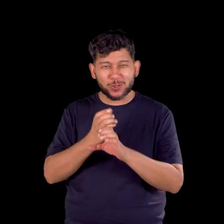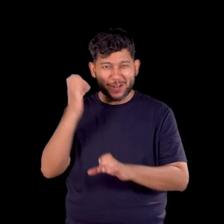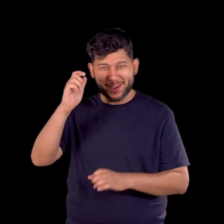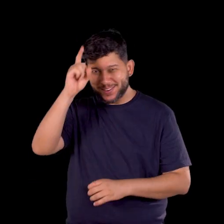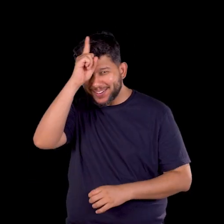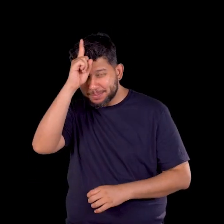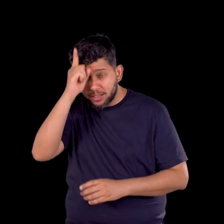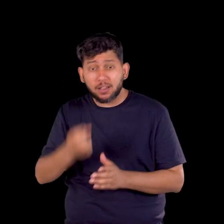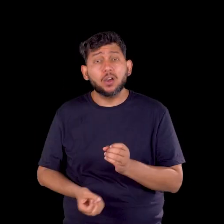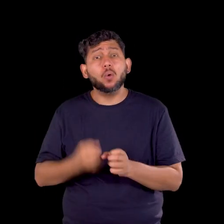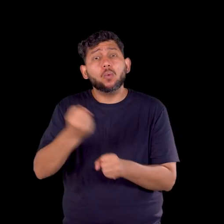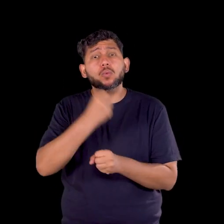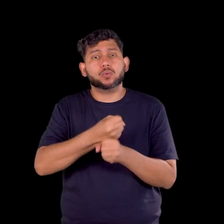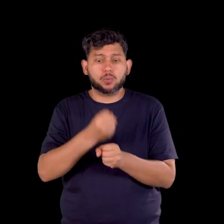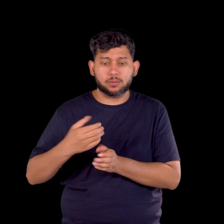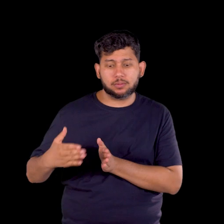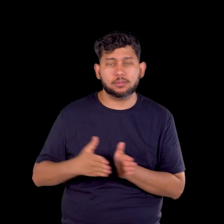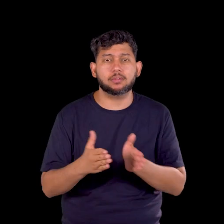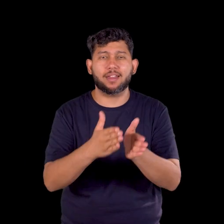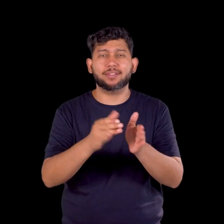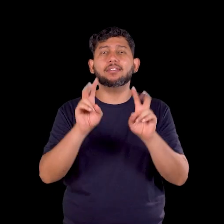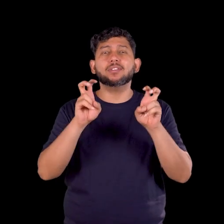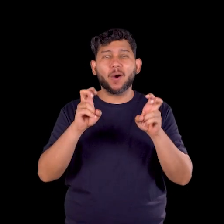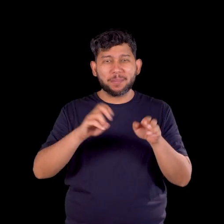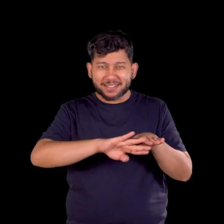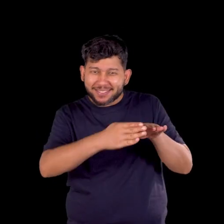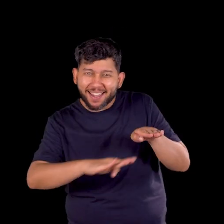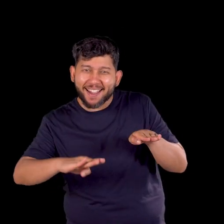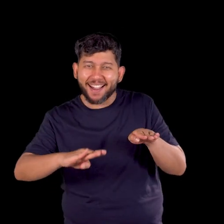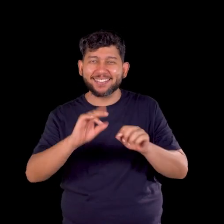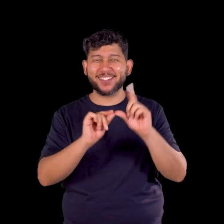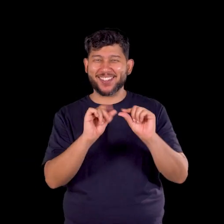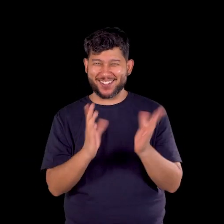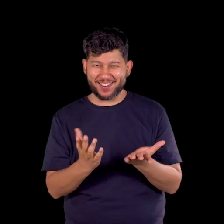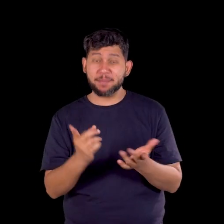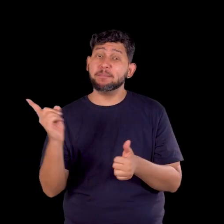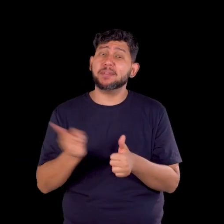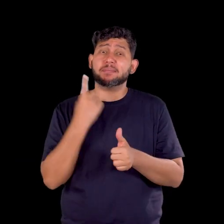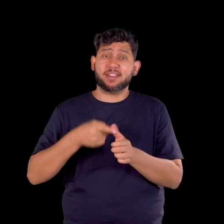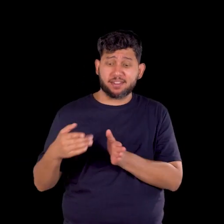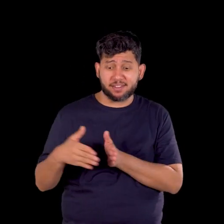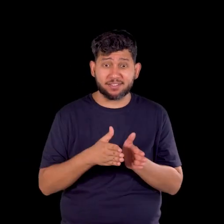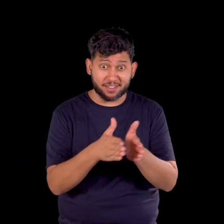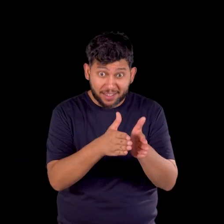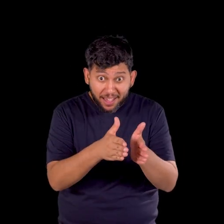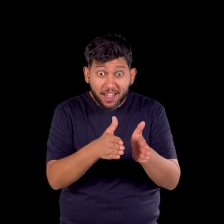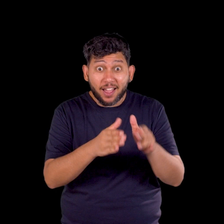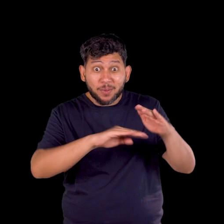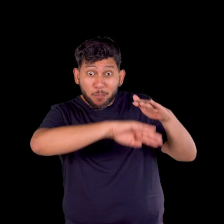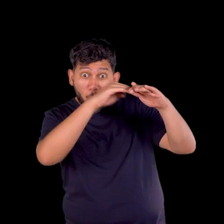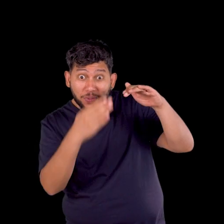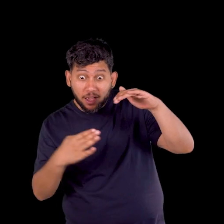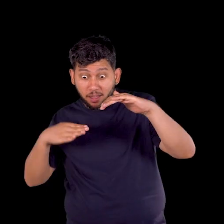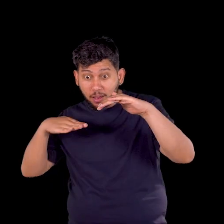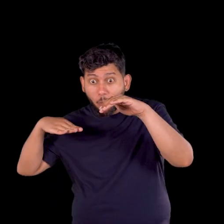planejar e construir a Estrada da Serra da Estrela. Nesse caso, a primeira rodovia aberta em uma montanha no Brasil, o